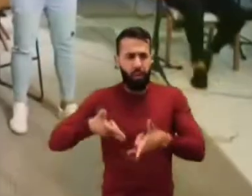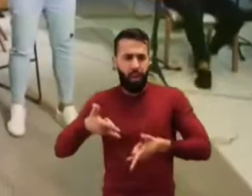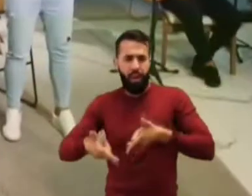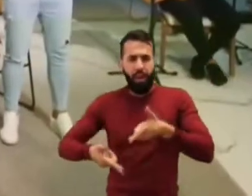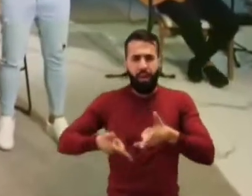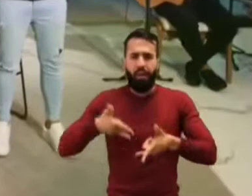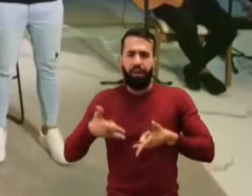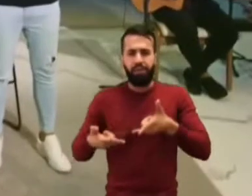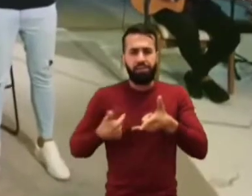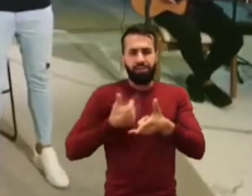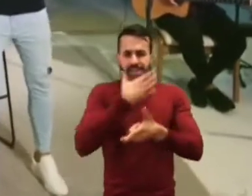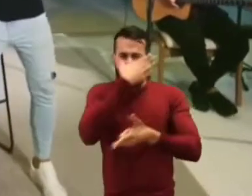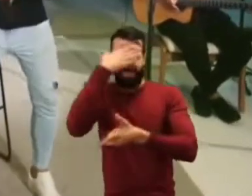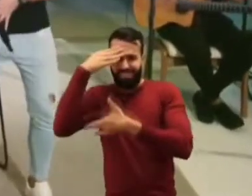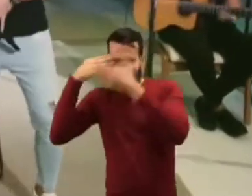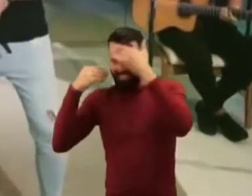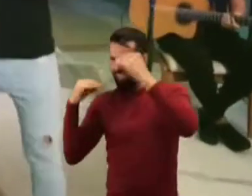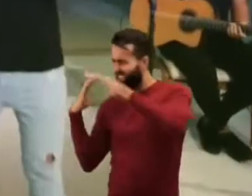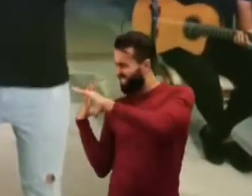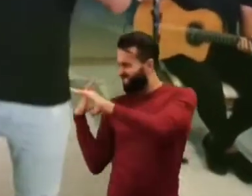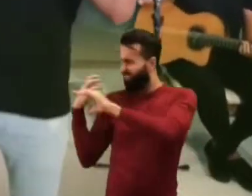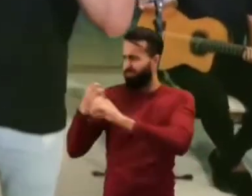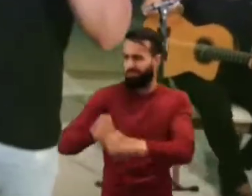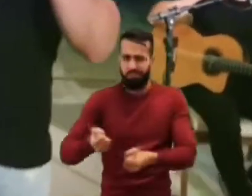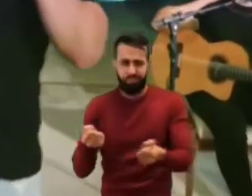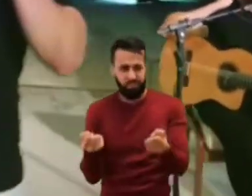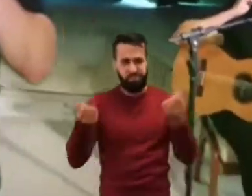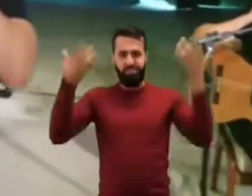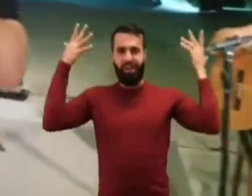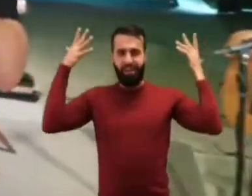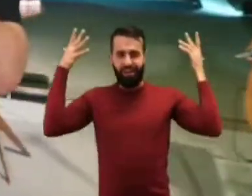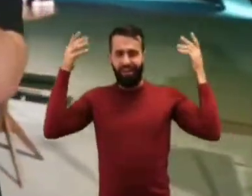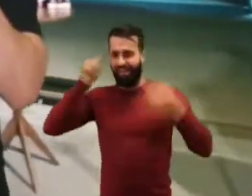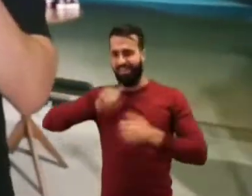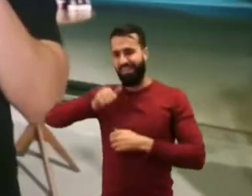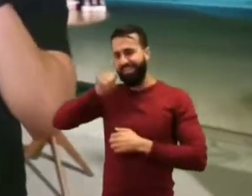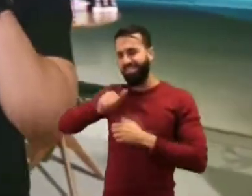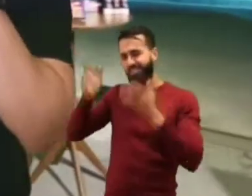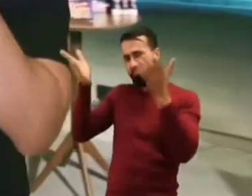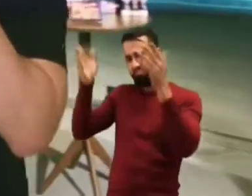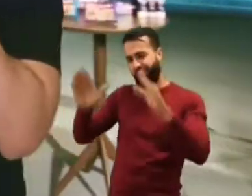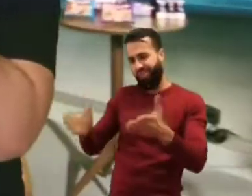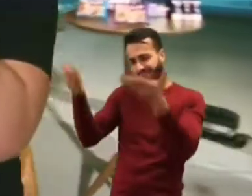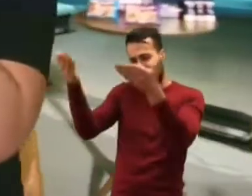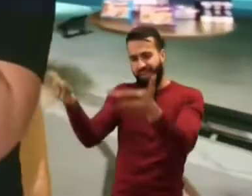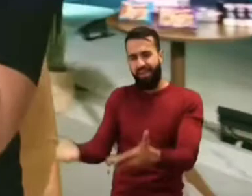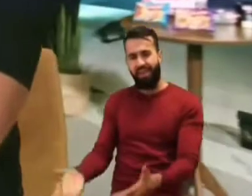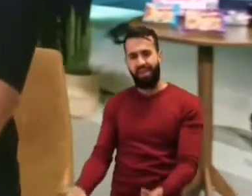uma vida, minha estrela perdida.